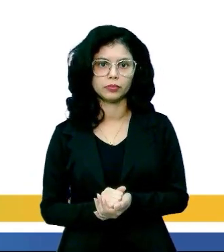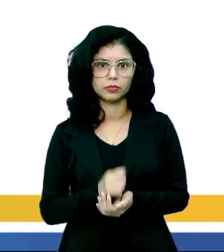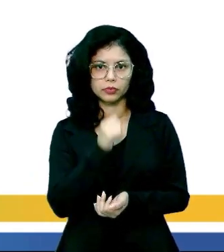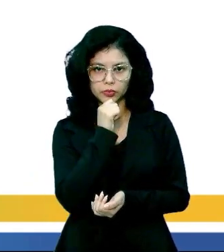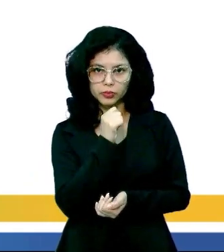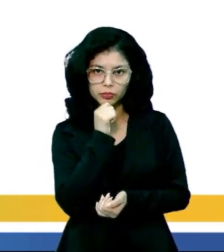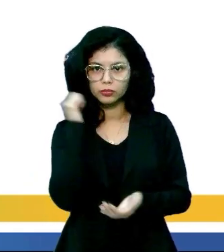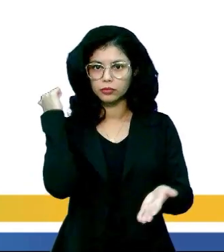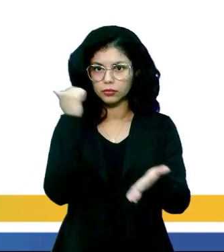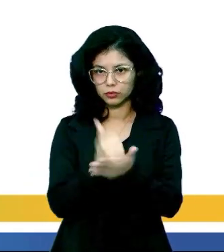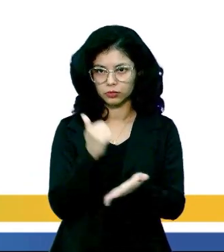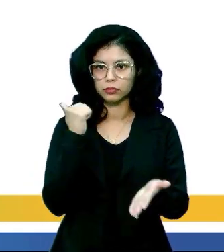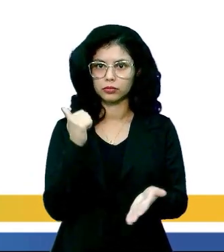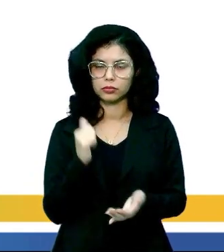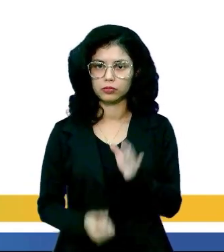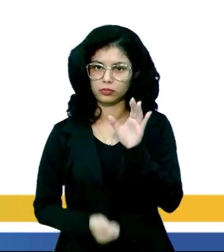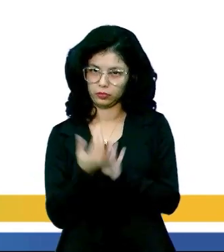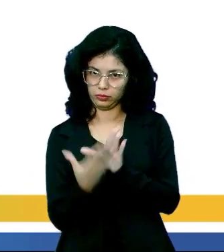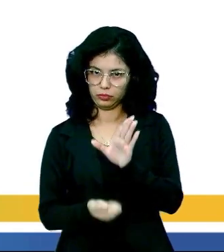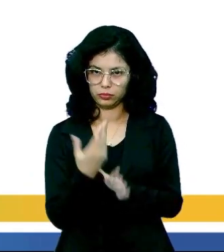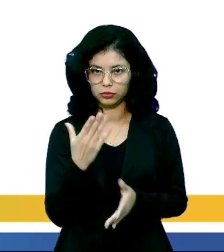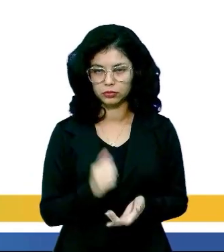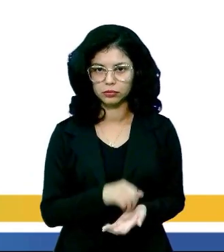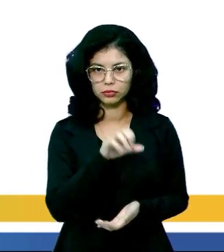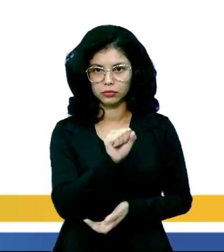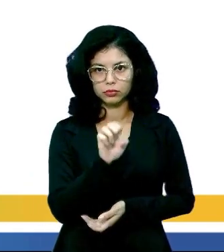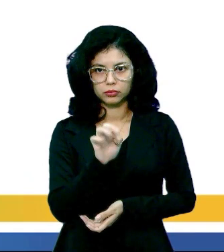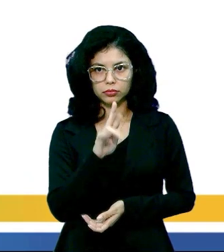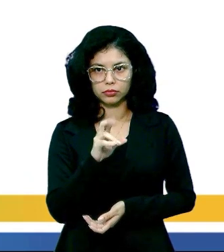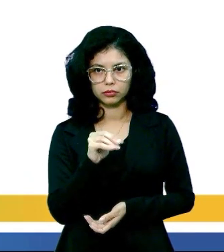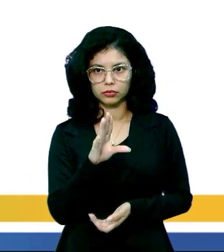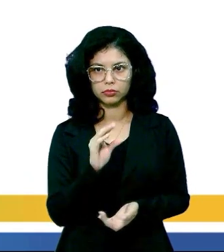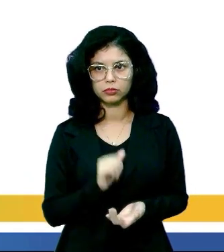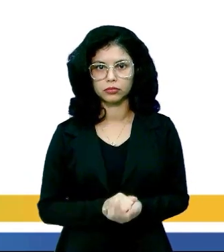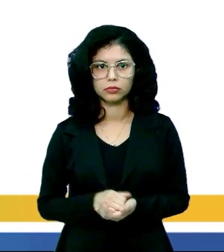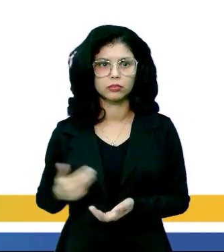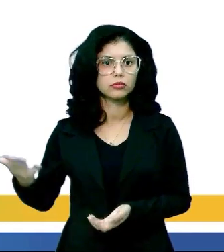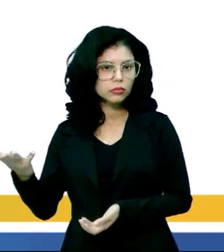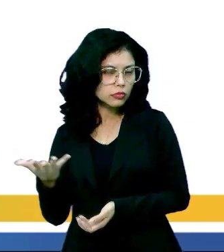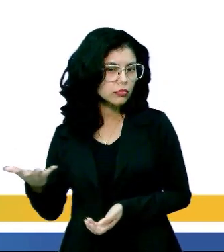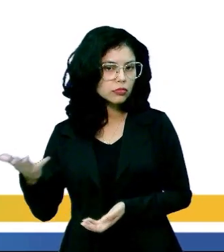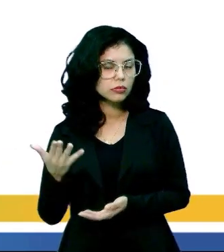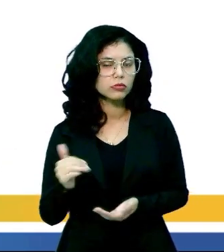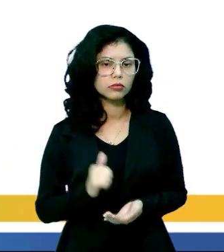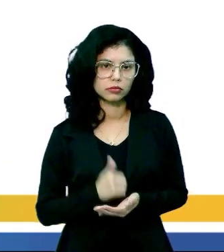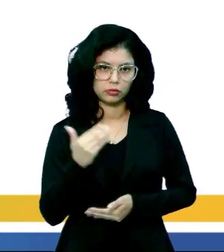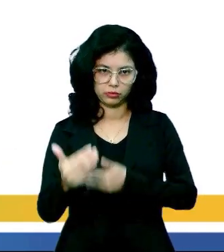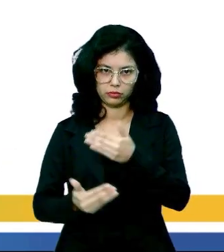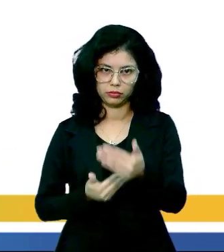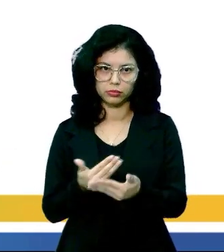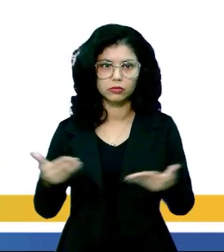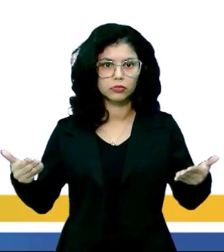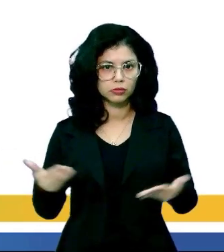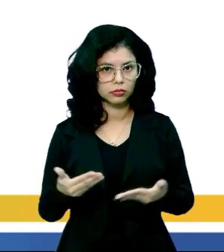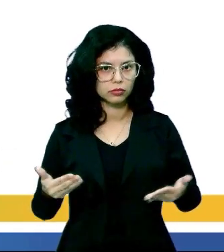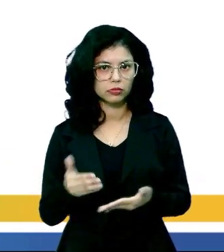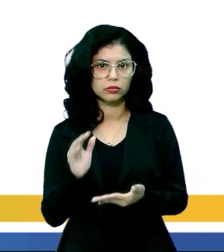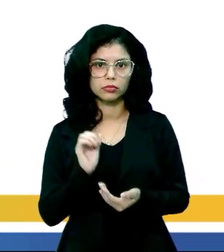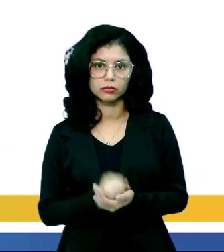funcionários. Para fazer as contratações para o setor de produção, ele